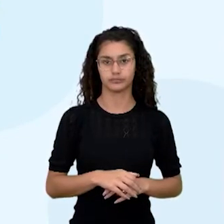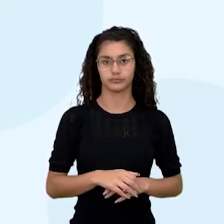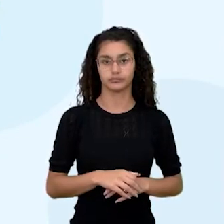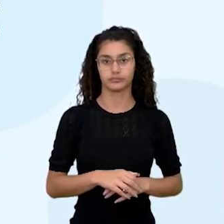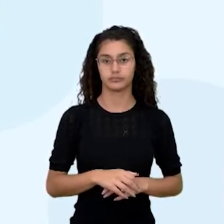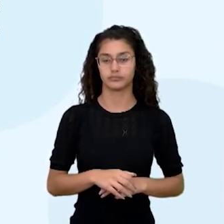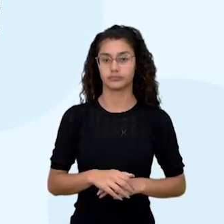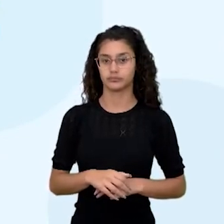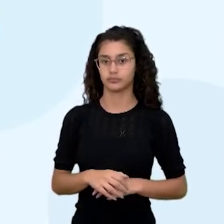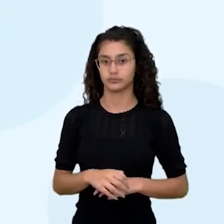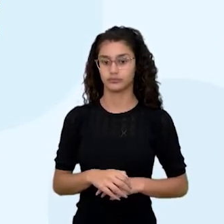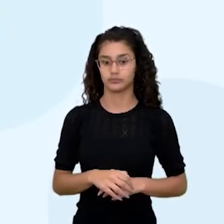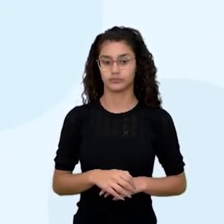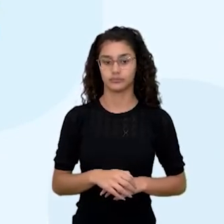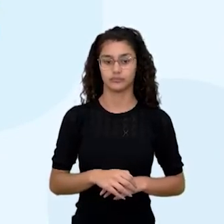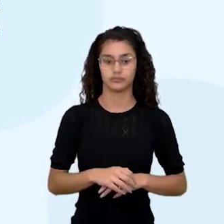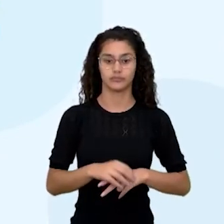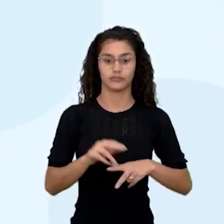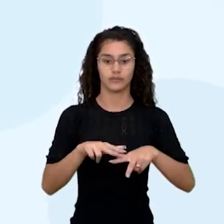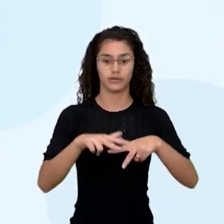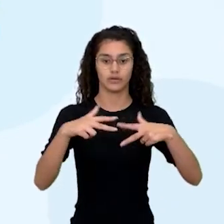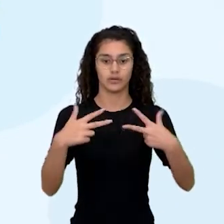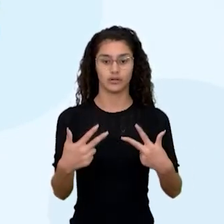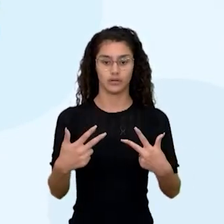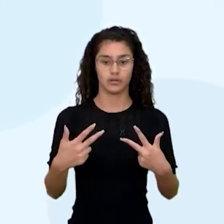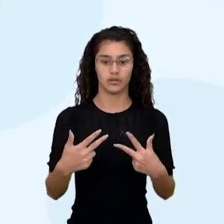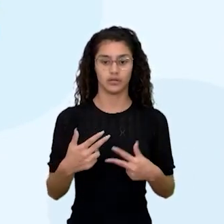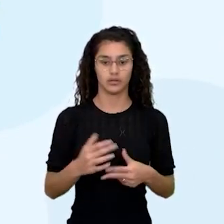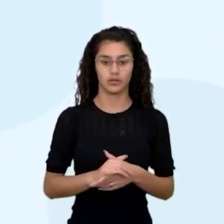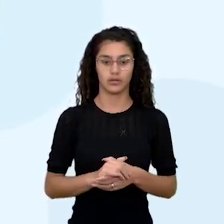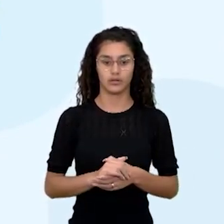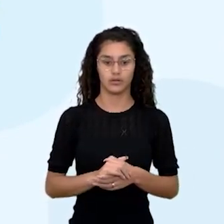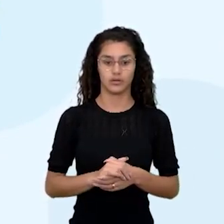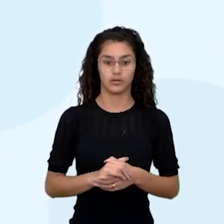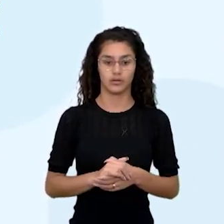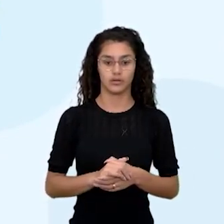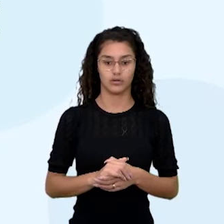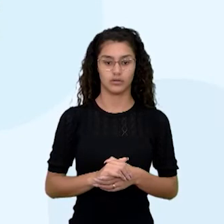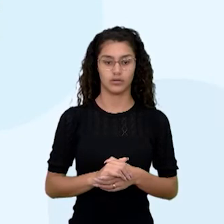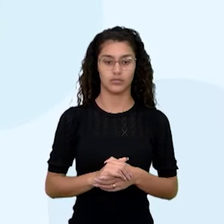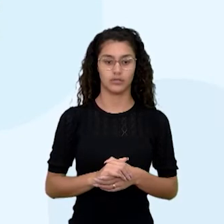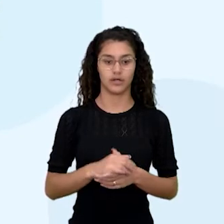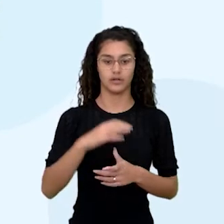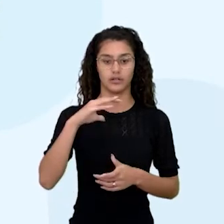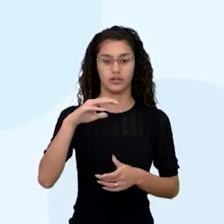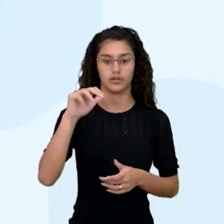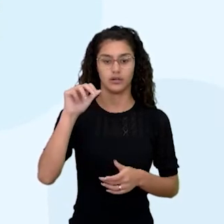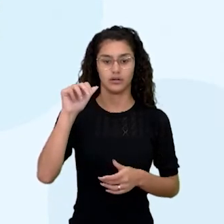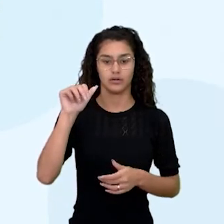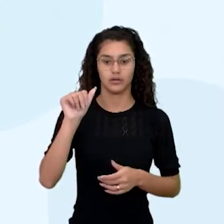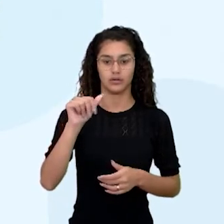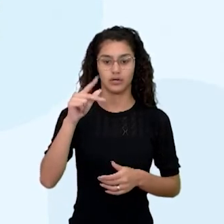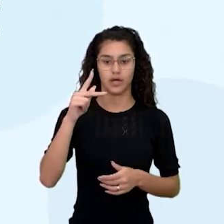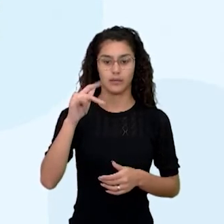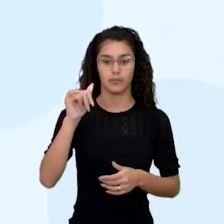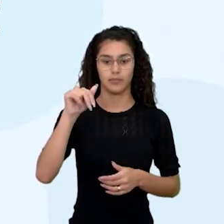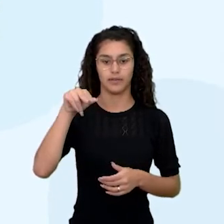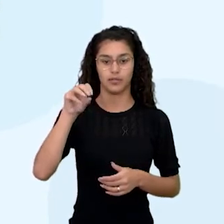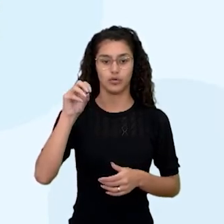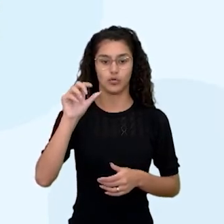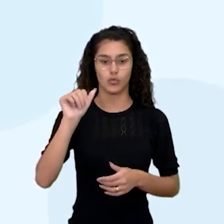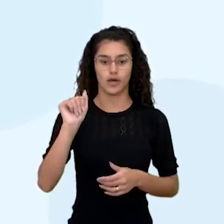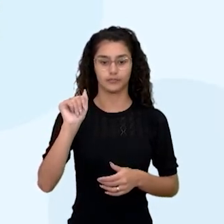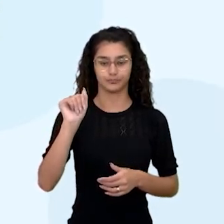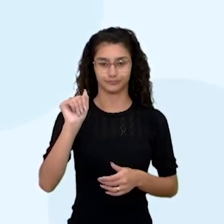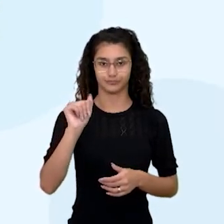etnia que utiliza é a Capinauá. Tá? Então, é bom exemplificar. Existe o toré, muitas culturas